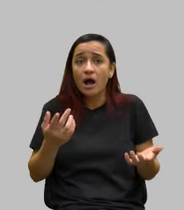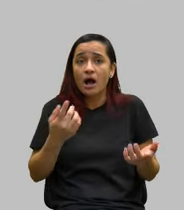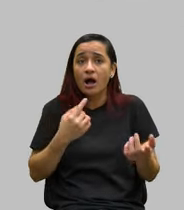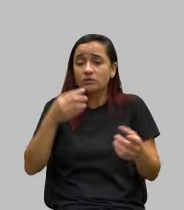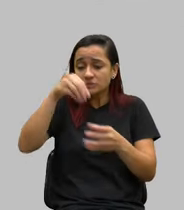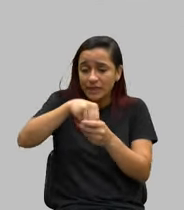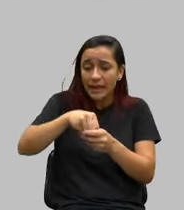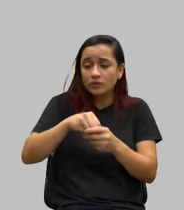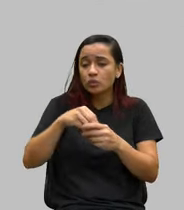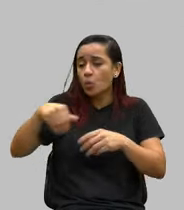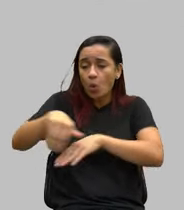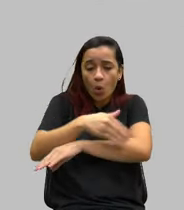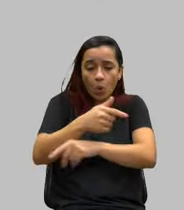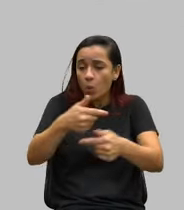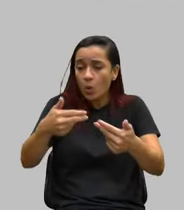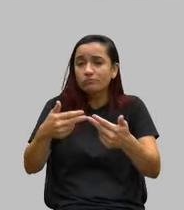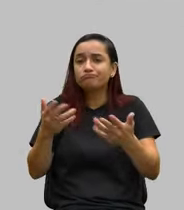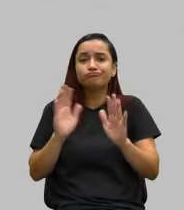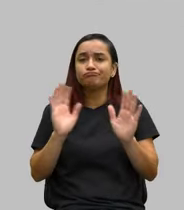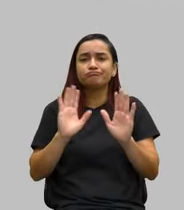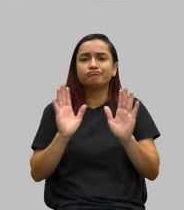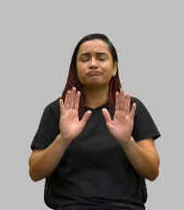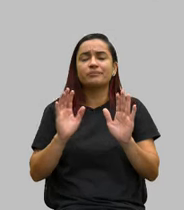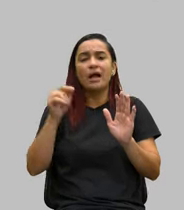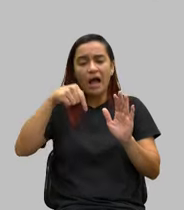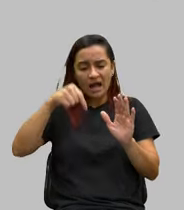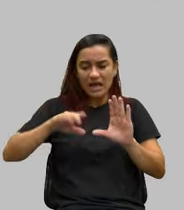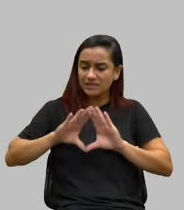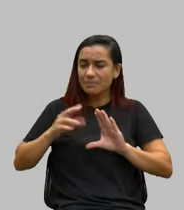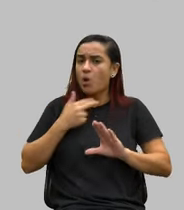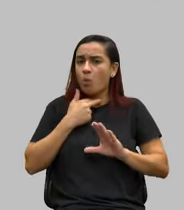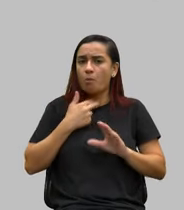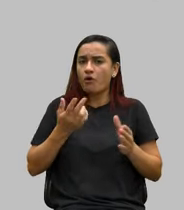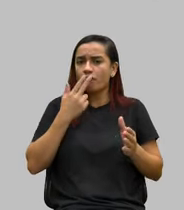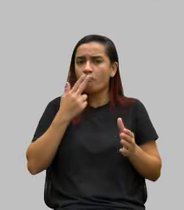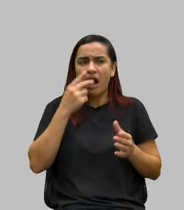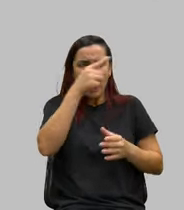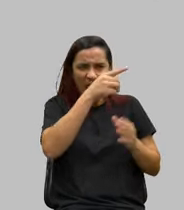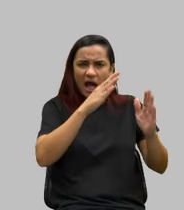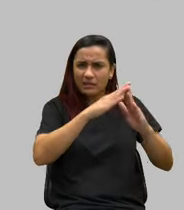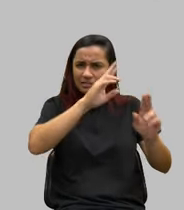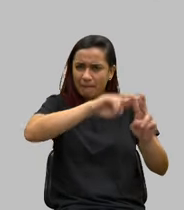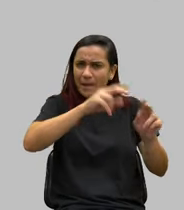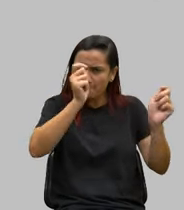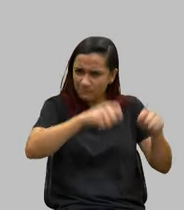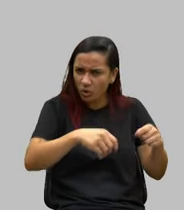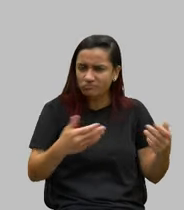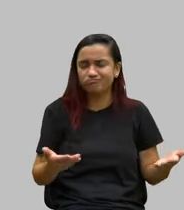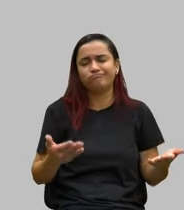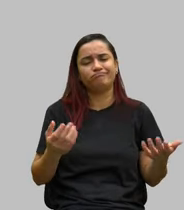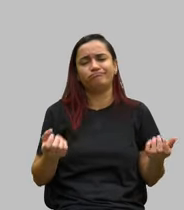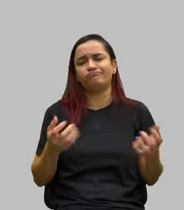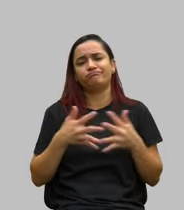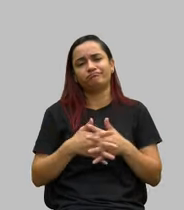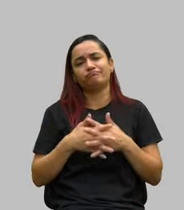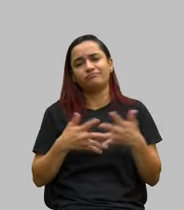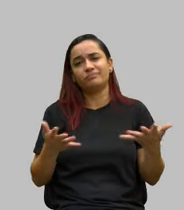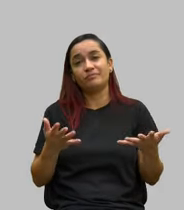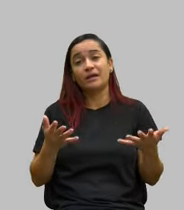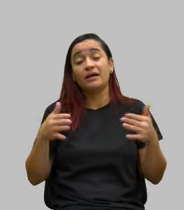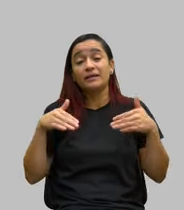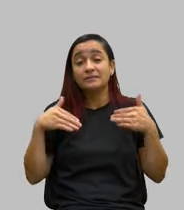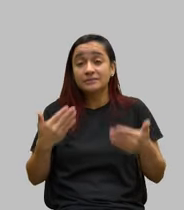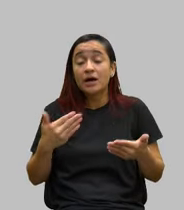fumar em lugar nenhum não é a penitenciária que vai poder fumar então secretário além desse